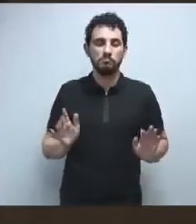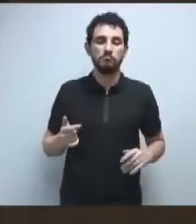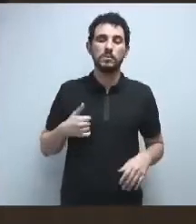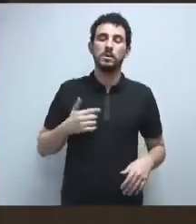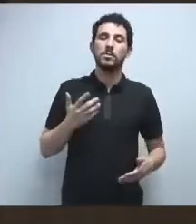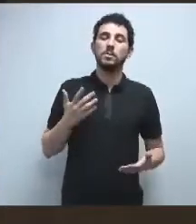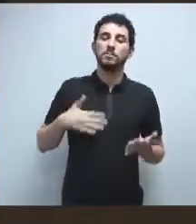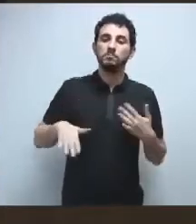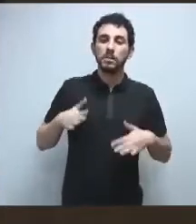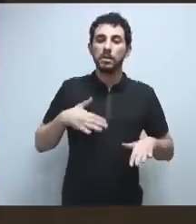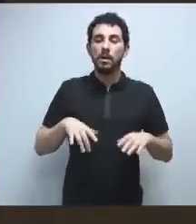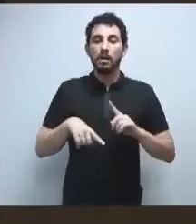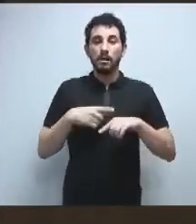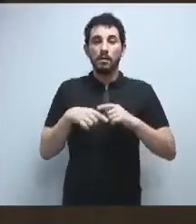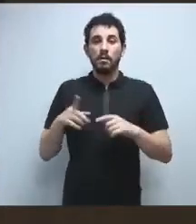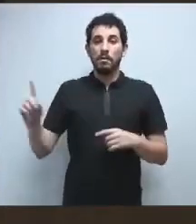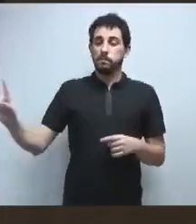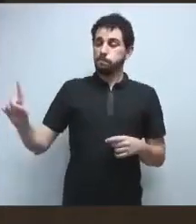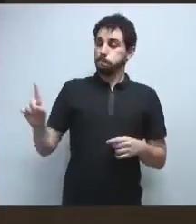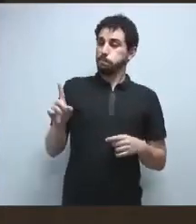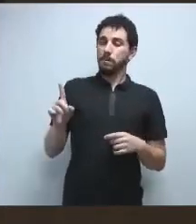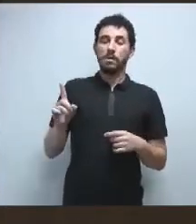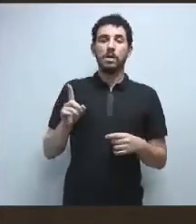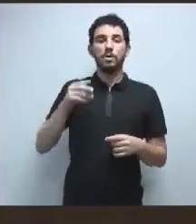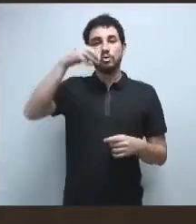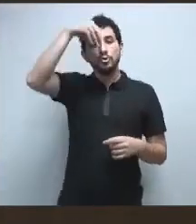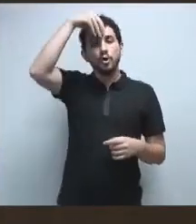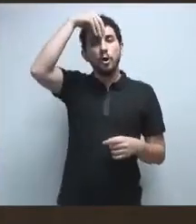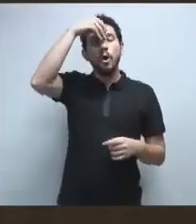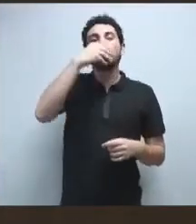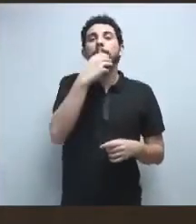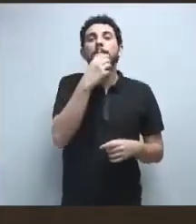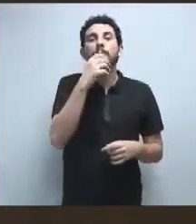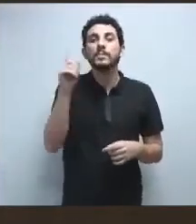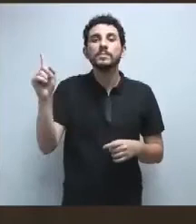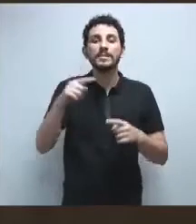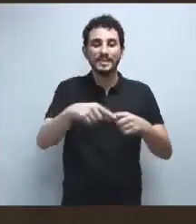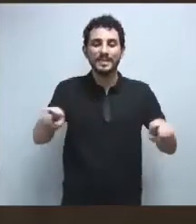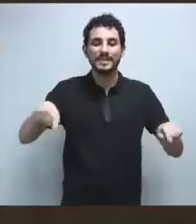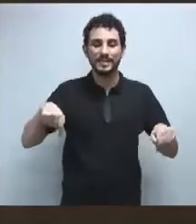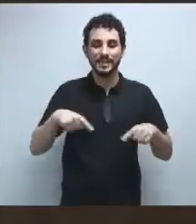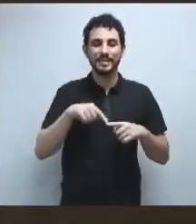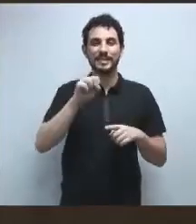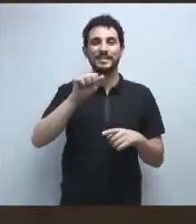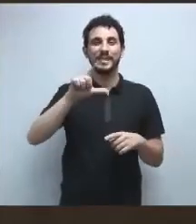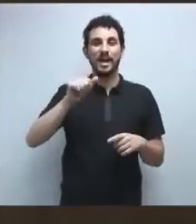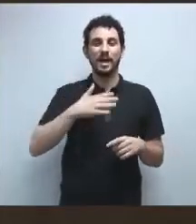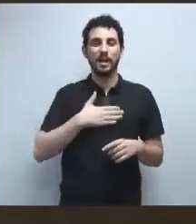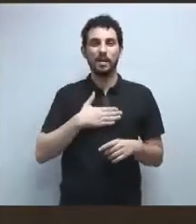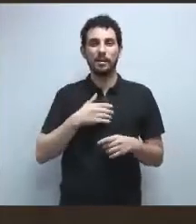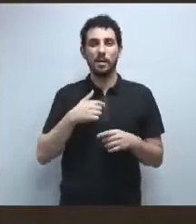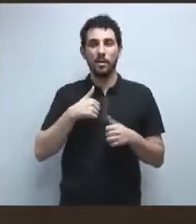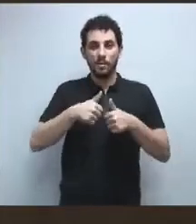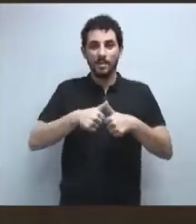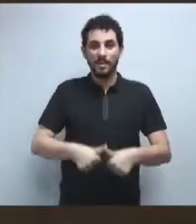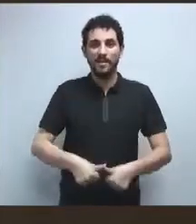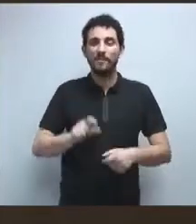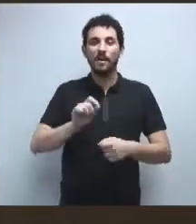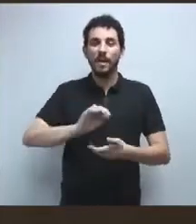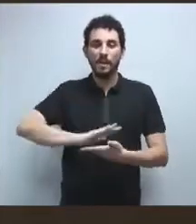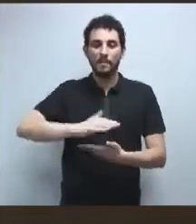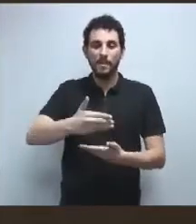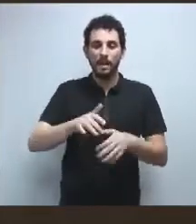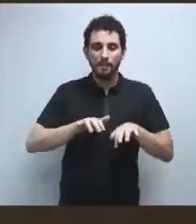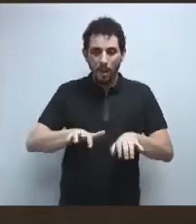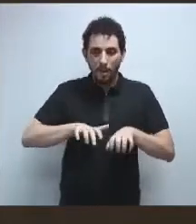entra um sobrinho meu na sala eu tava na minha velha máquina elgin de escrever uma máquina